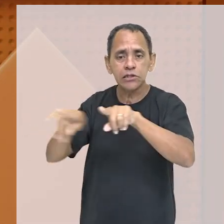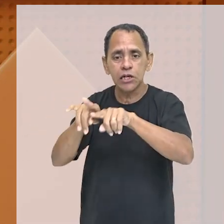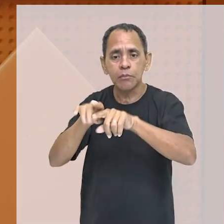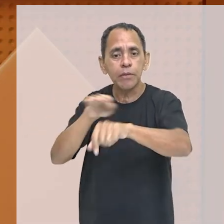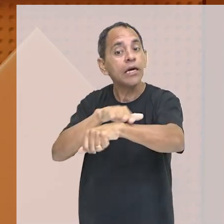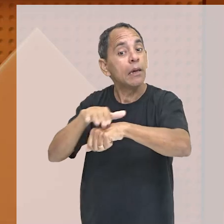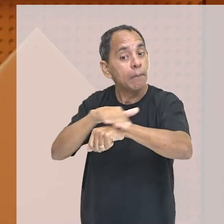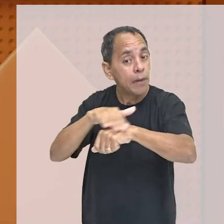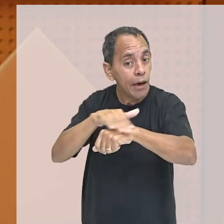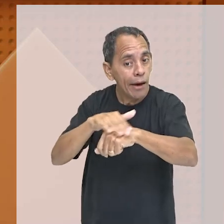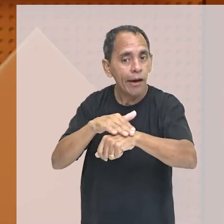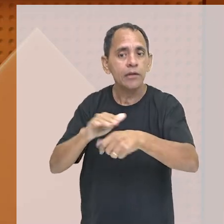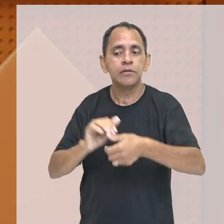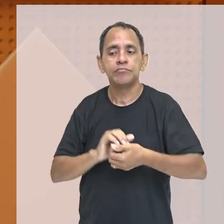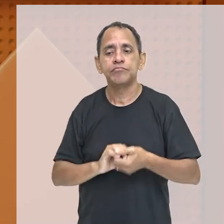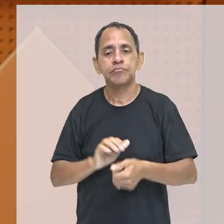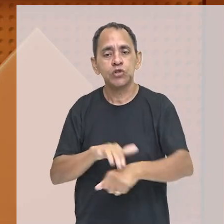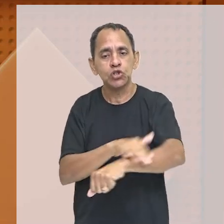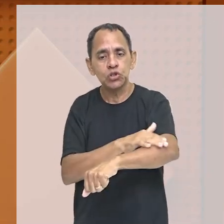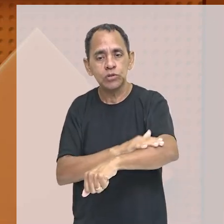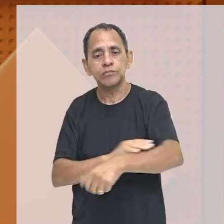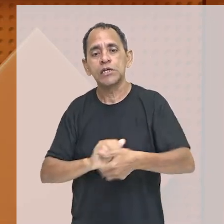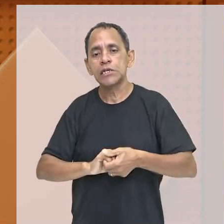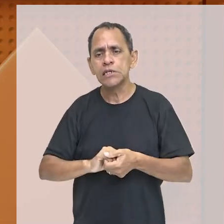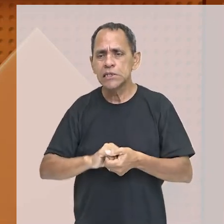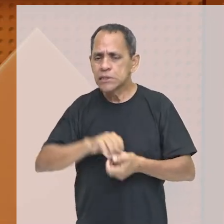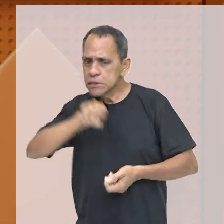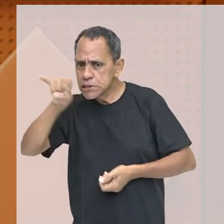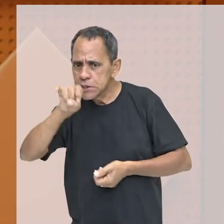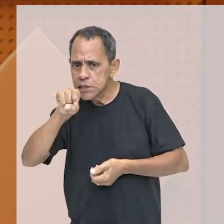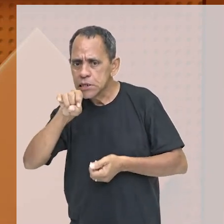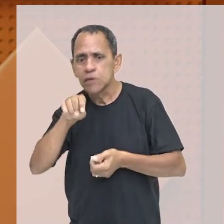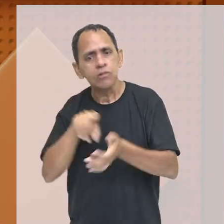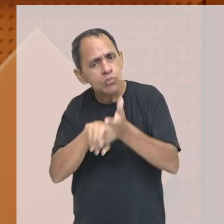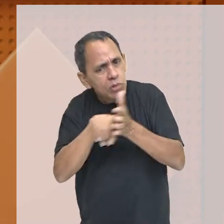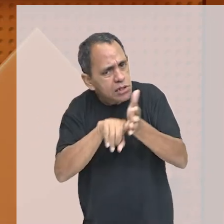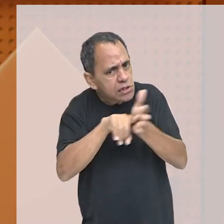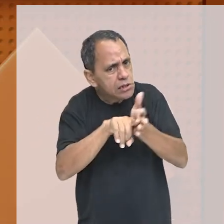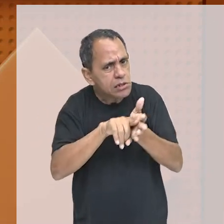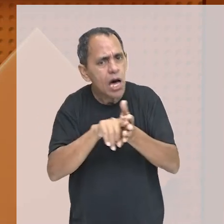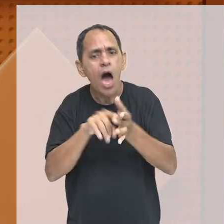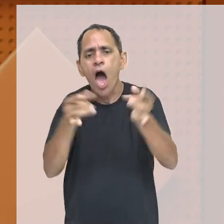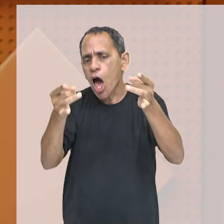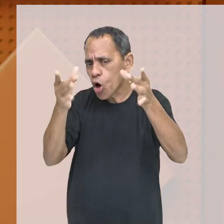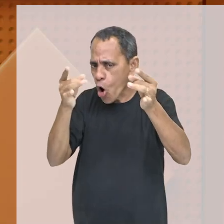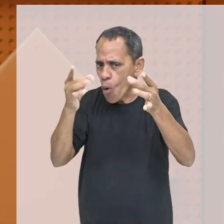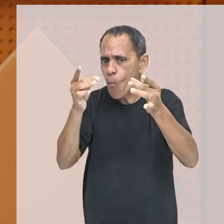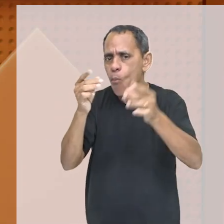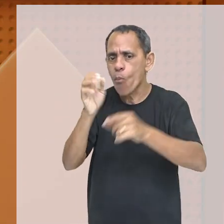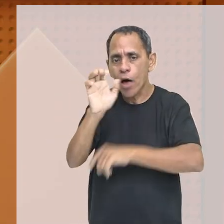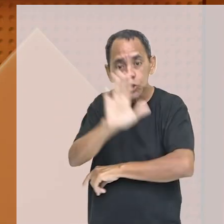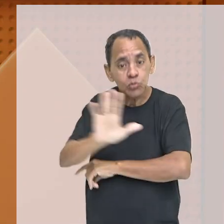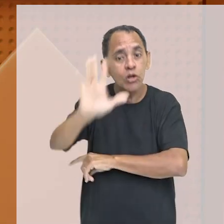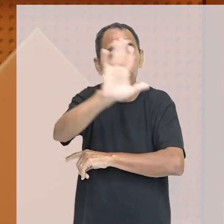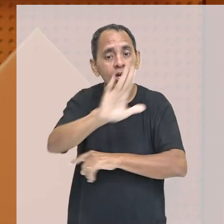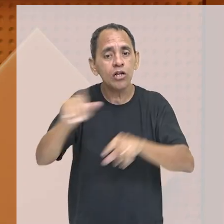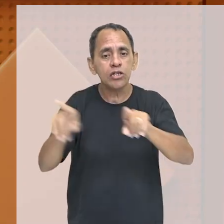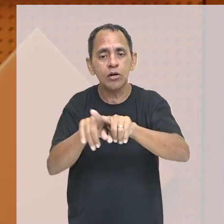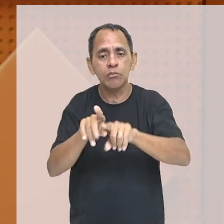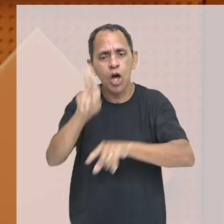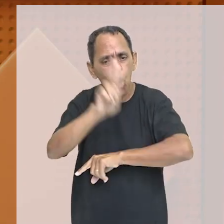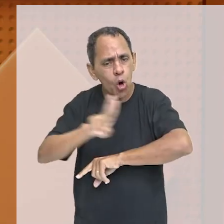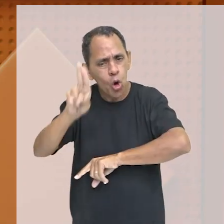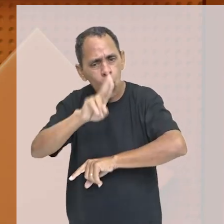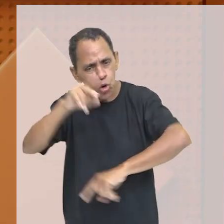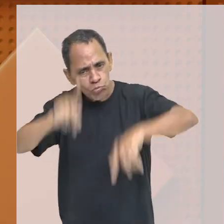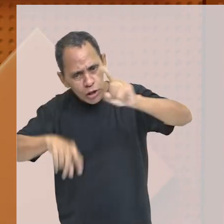também lá, gente, se você for pesquisar, o comércio internacional de algumas peças que são muito utilizadas em artesanato,